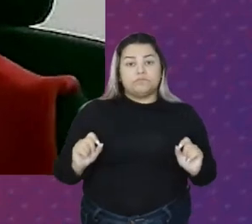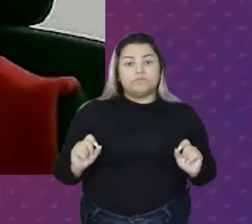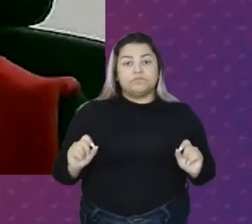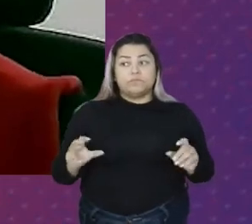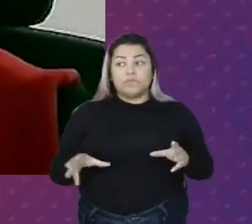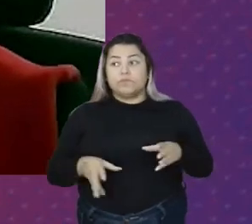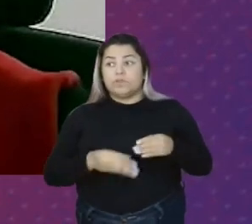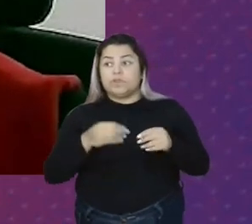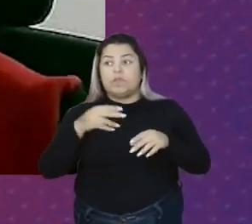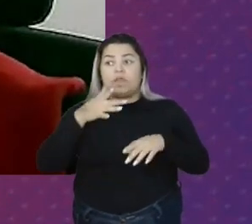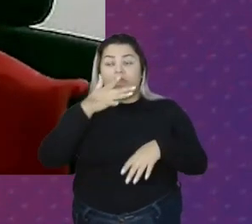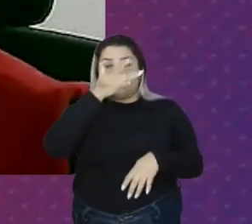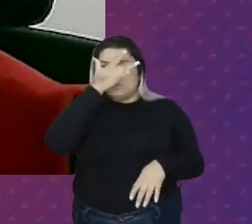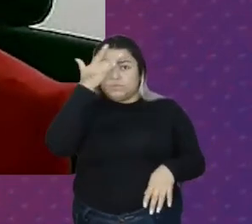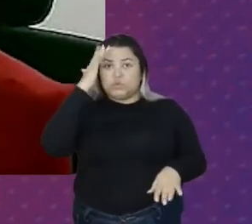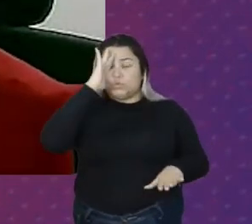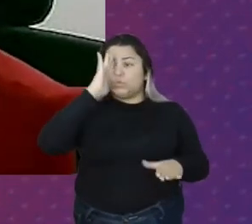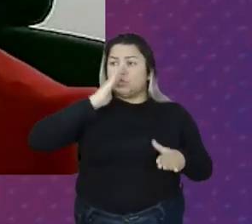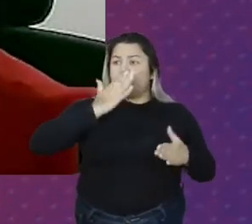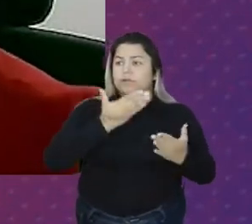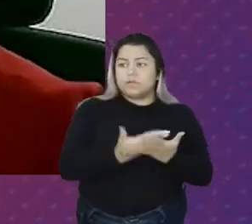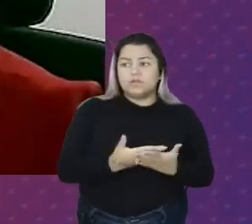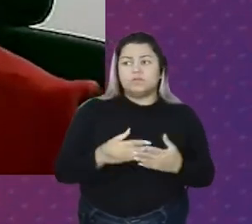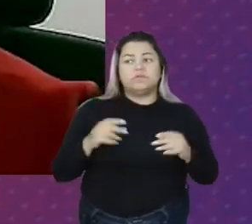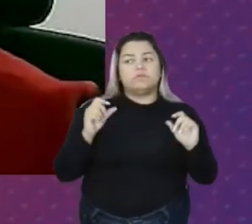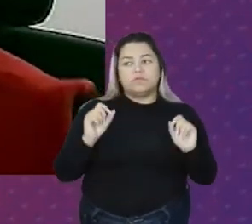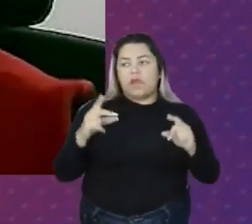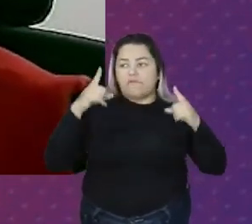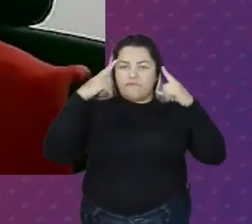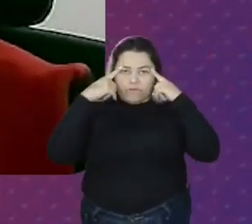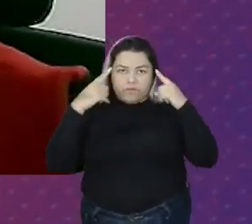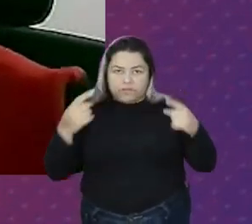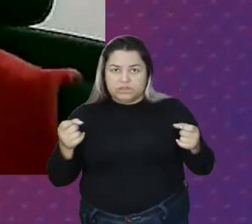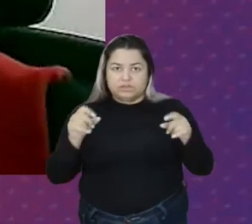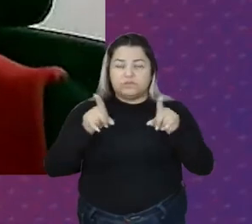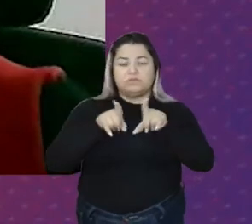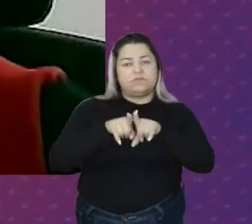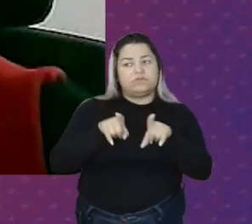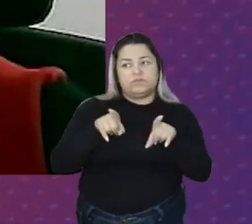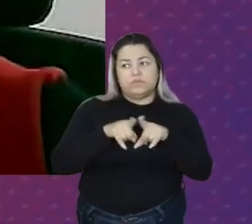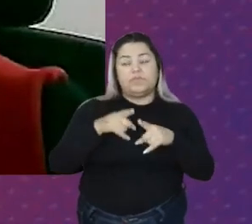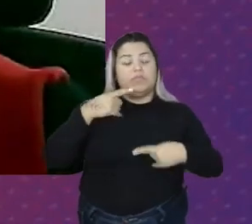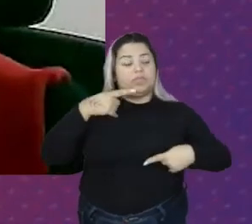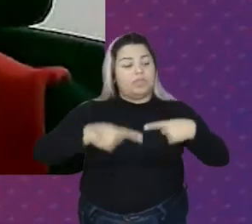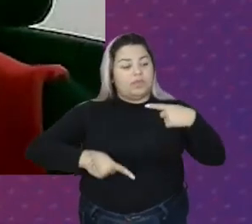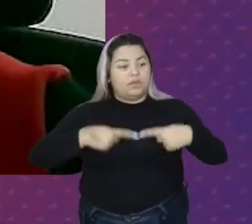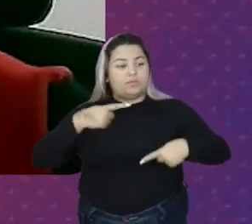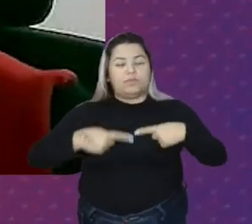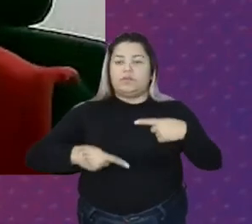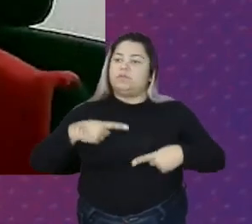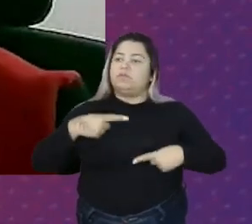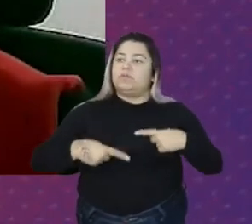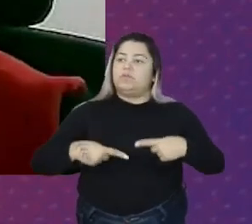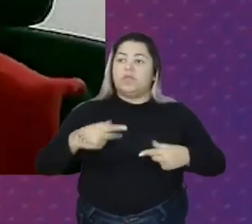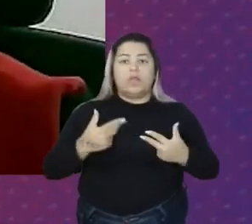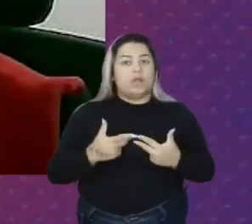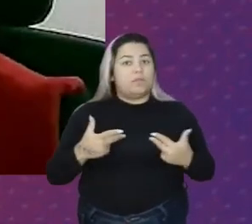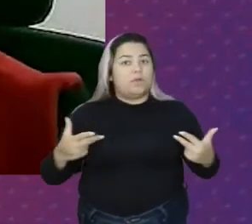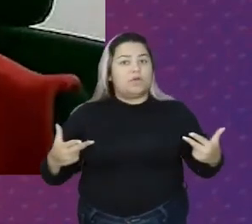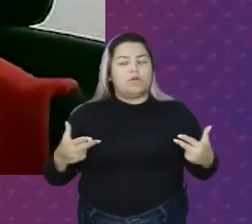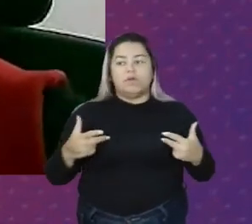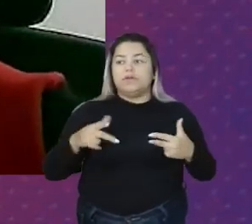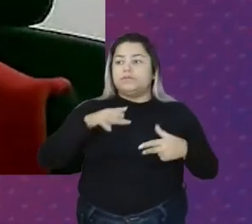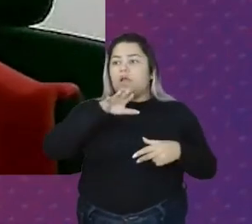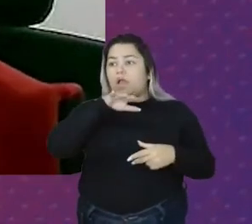introjetada nas pessoas, há essa crença de que a violência na política é uma coisa banal e